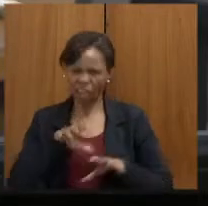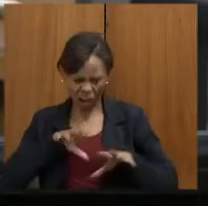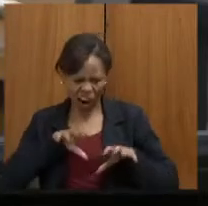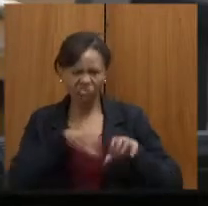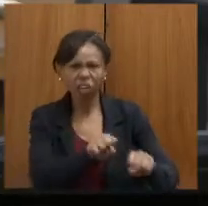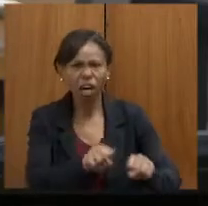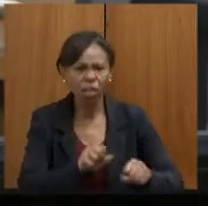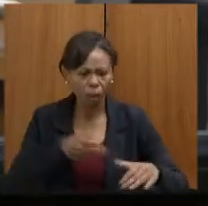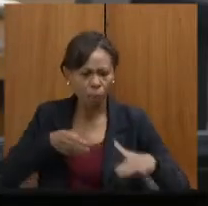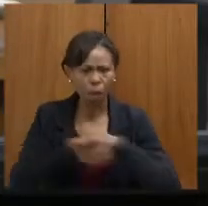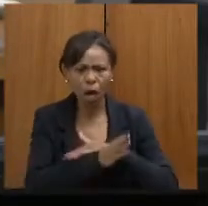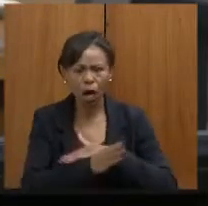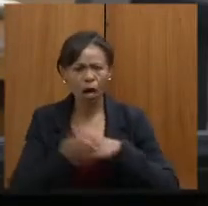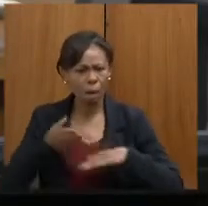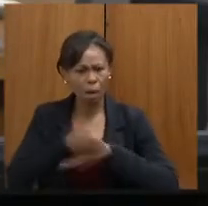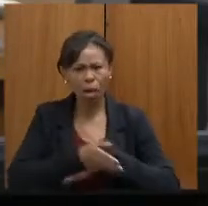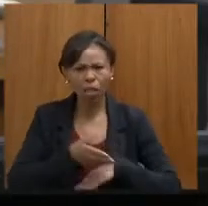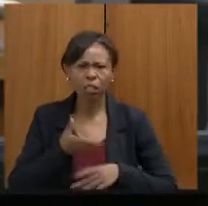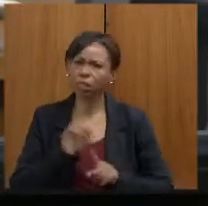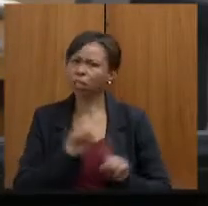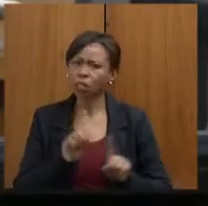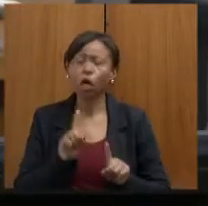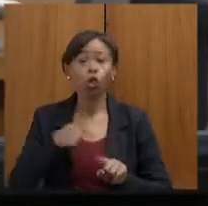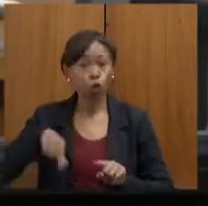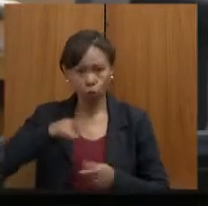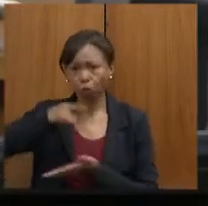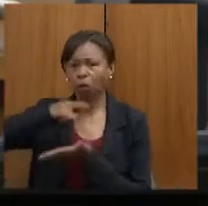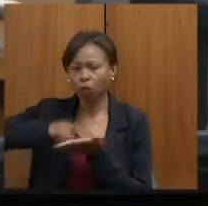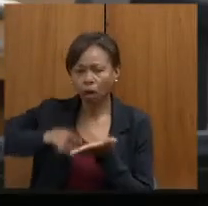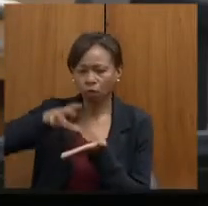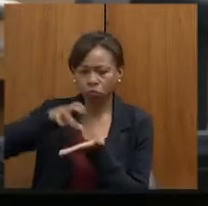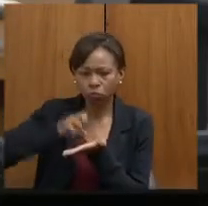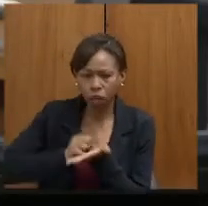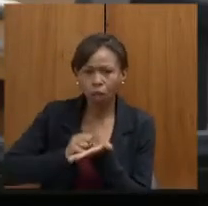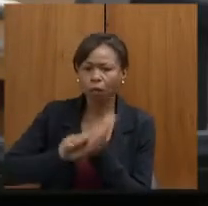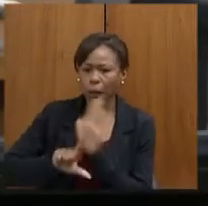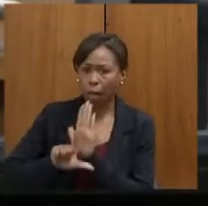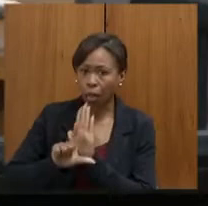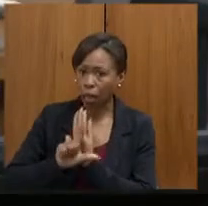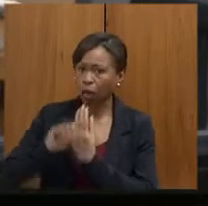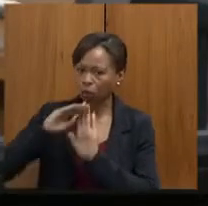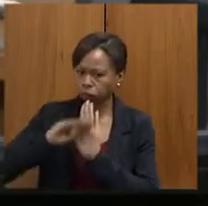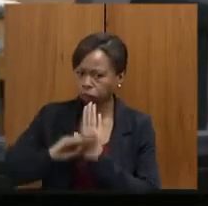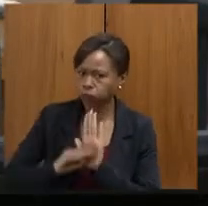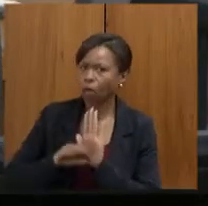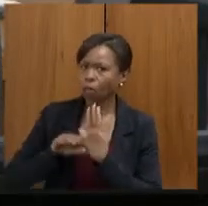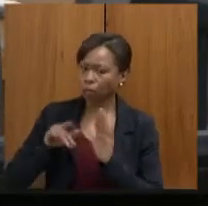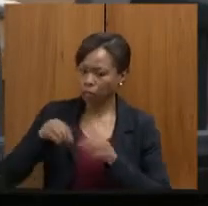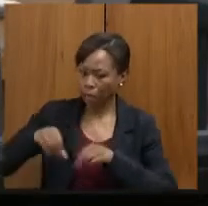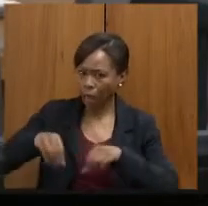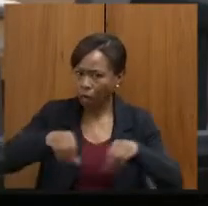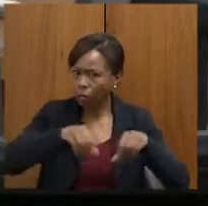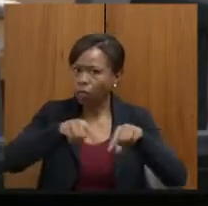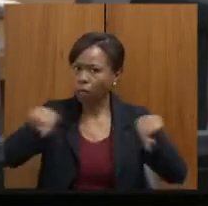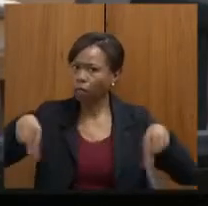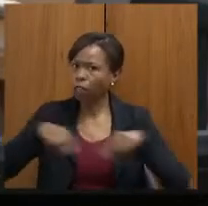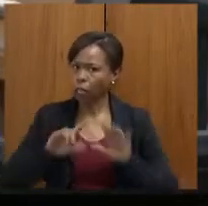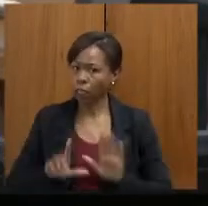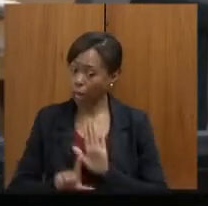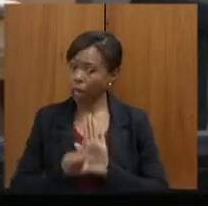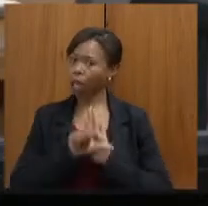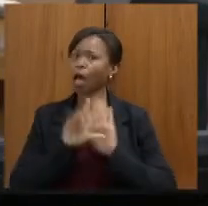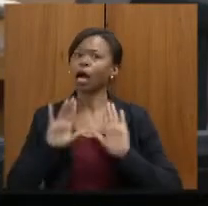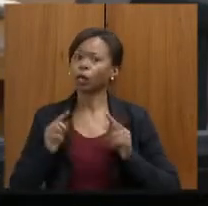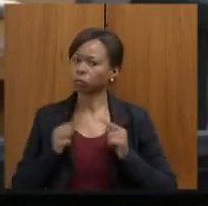estamos fazendo um trabalho de regularização fundiária nós estamos legalizando somos legalistas não queremos